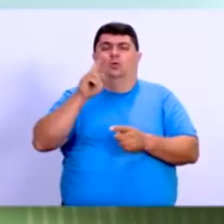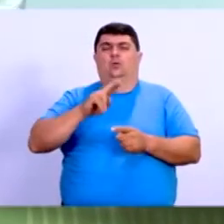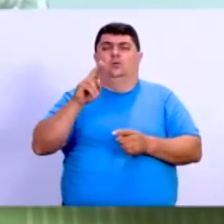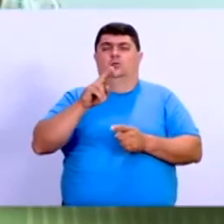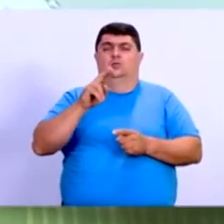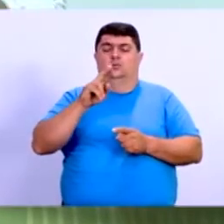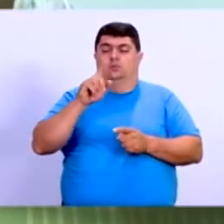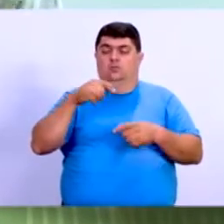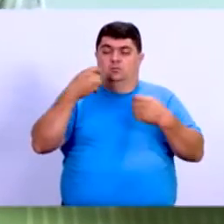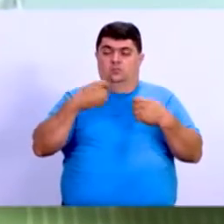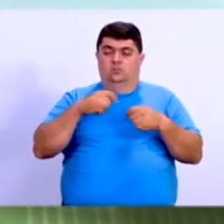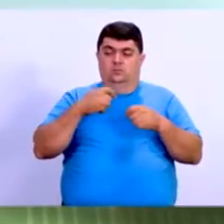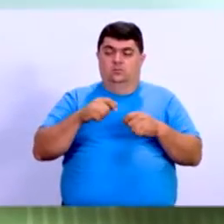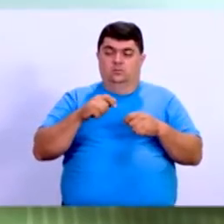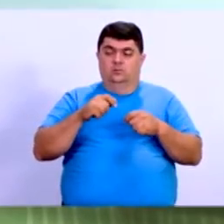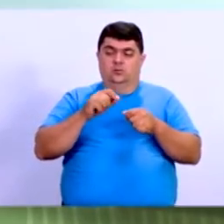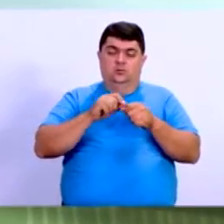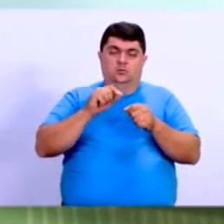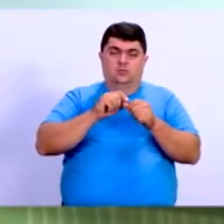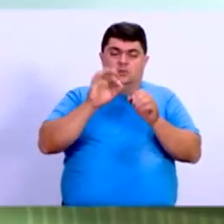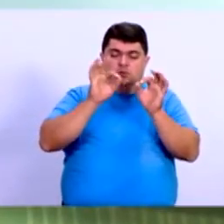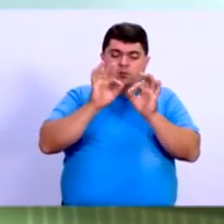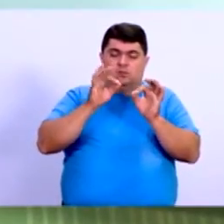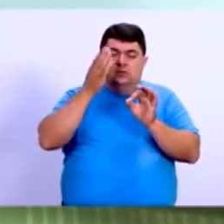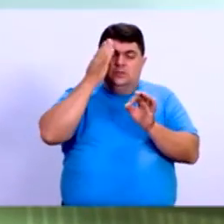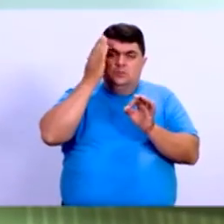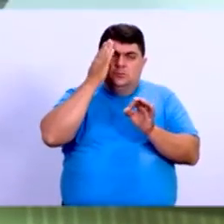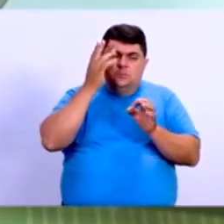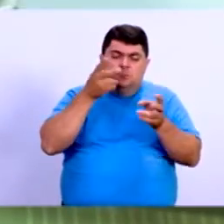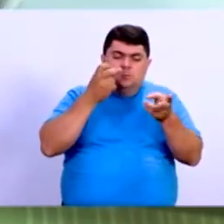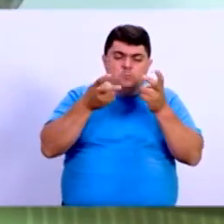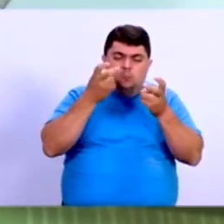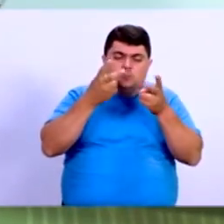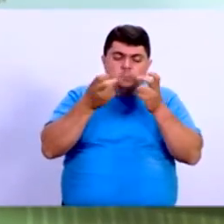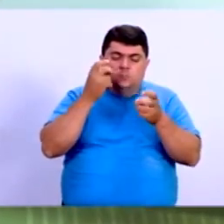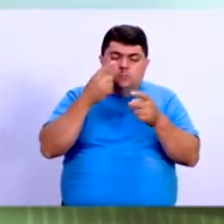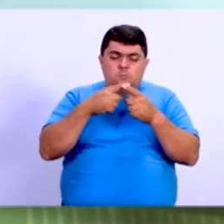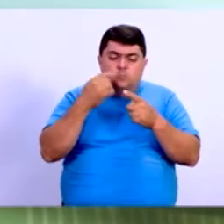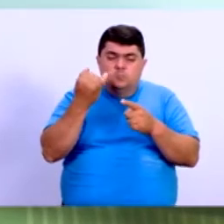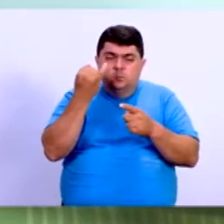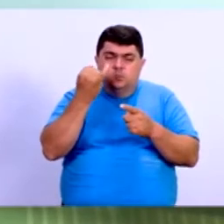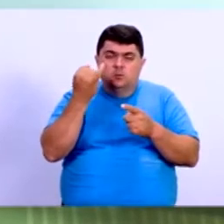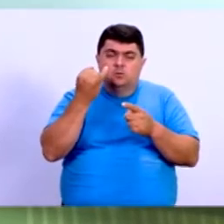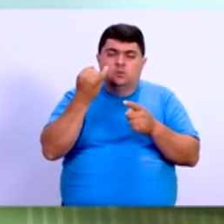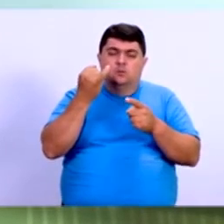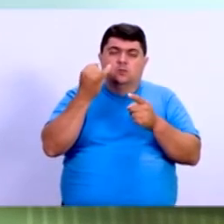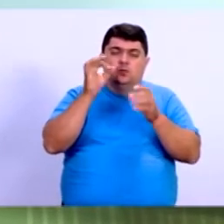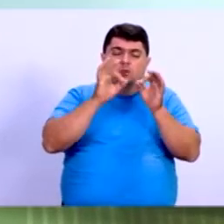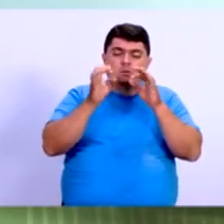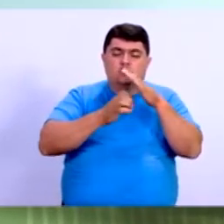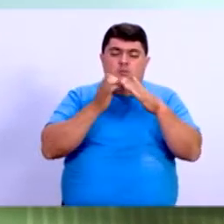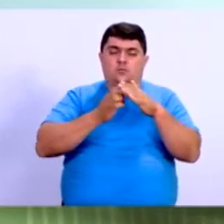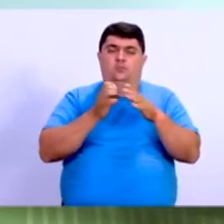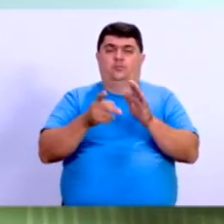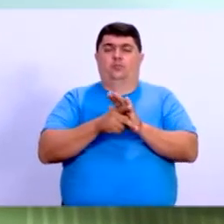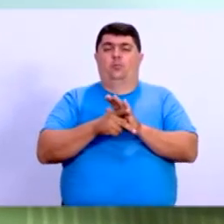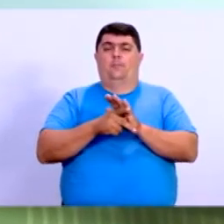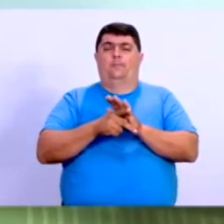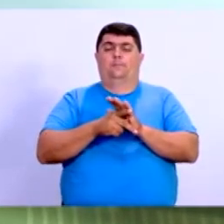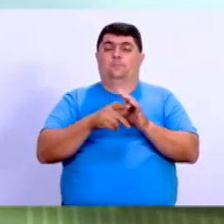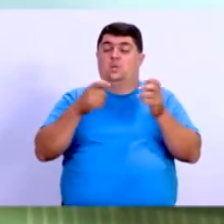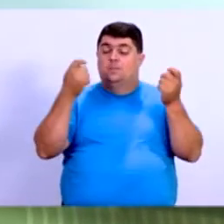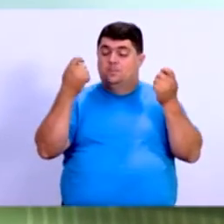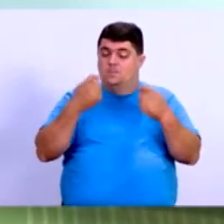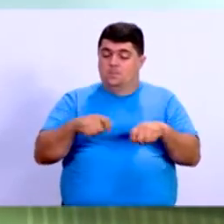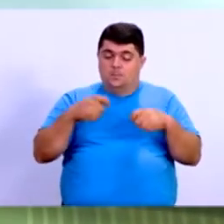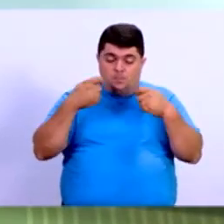análise, ela precisa fazer o levantamento das necessidades reais de uma organização, correto? Eu